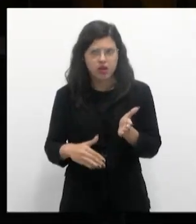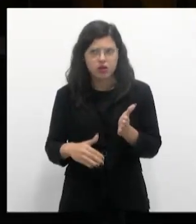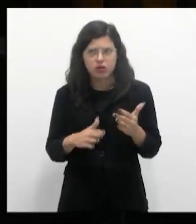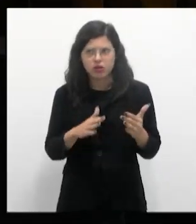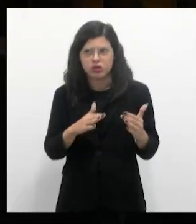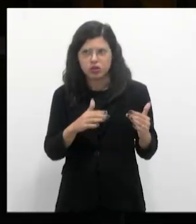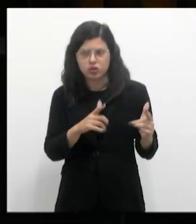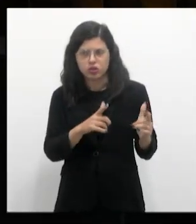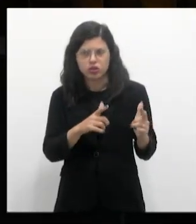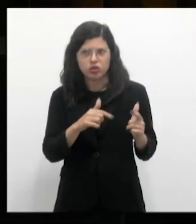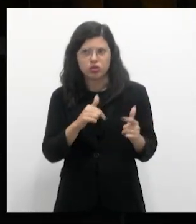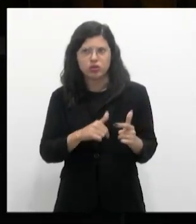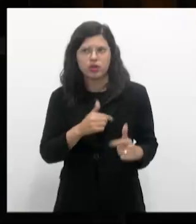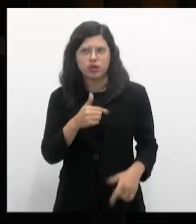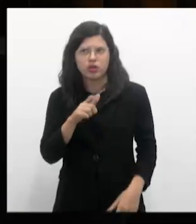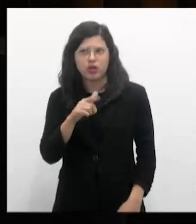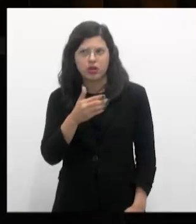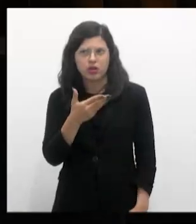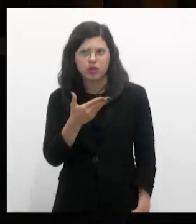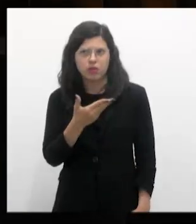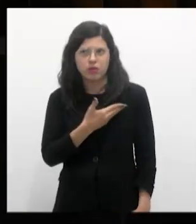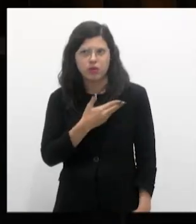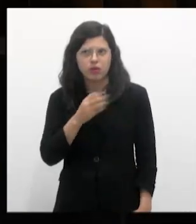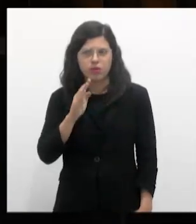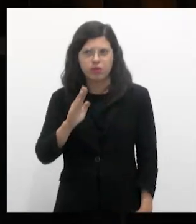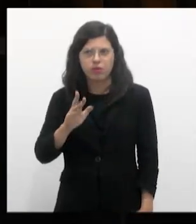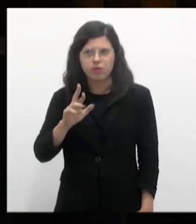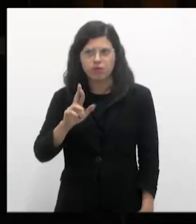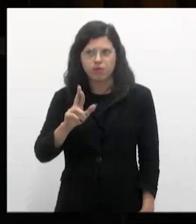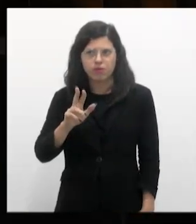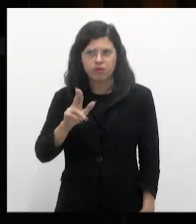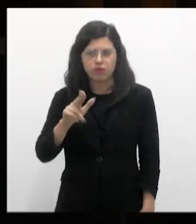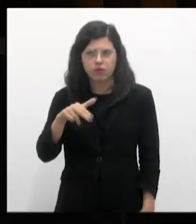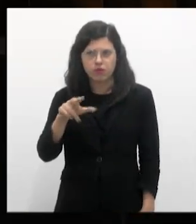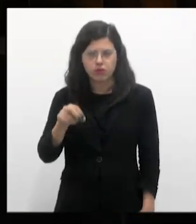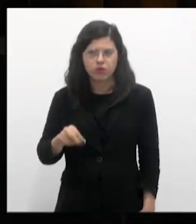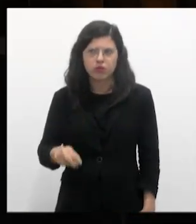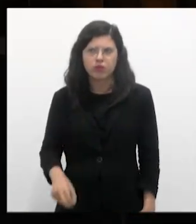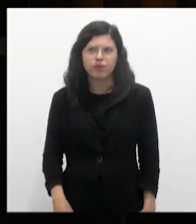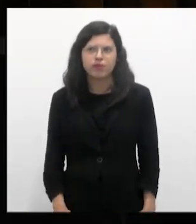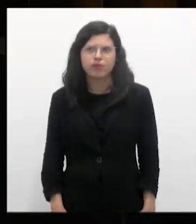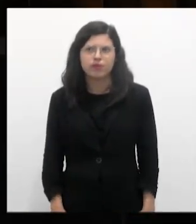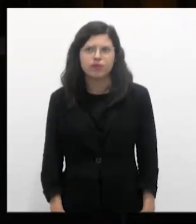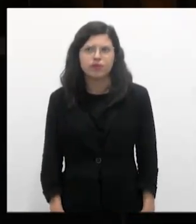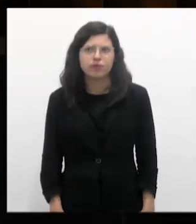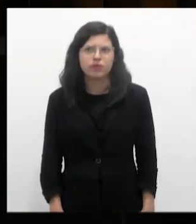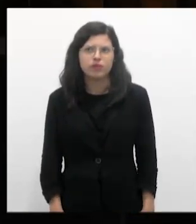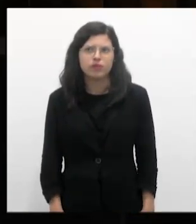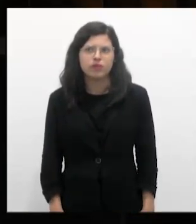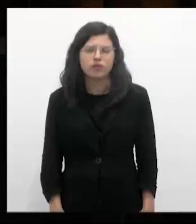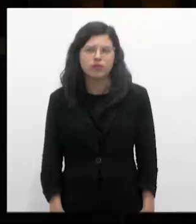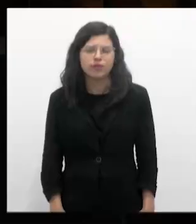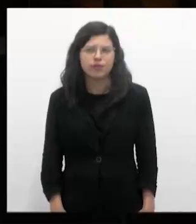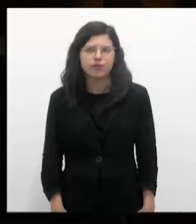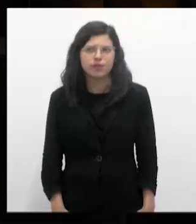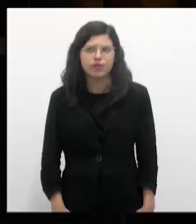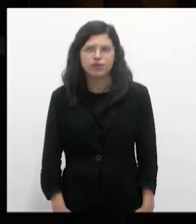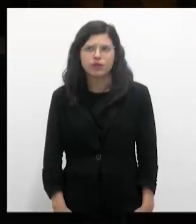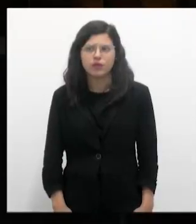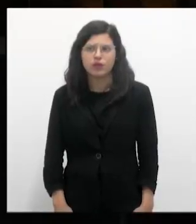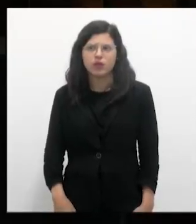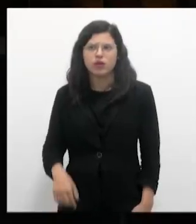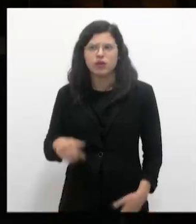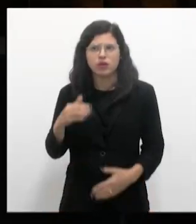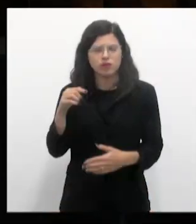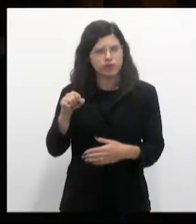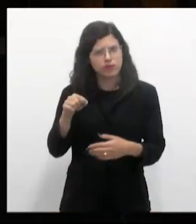aqui, colega nosso, Bruno Dauari, que inclusive levou para a cidade que faz parte, né, da pasta